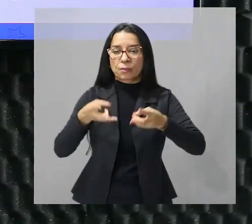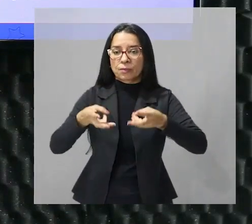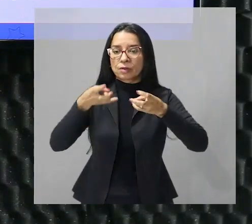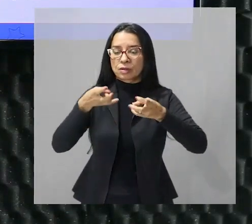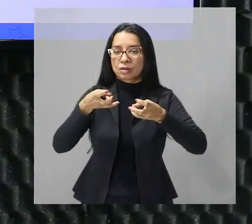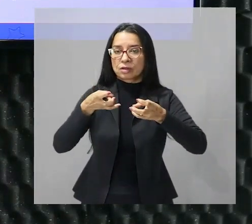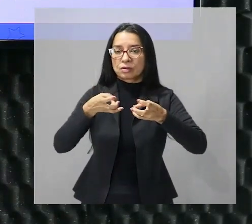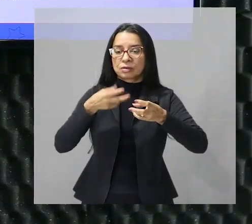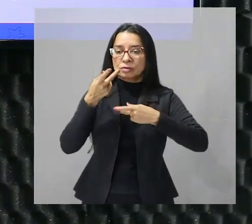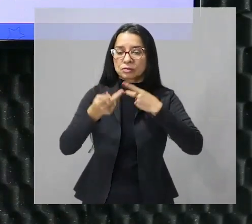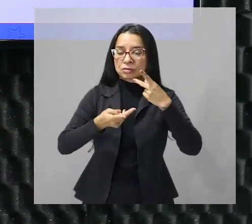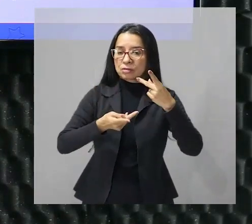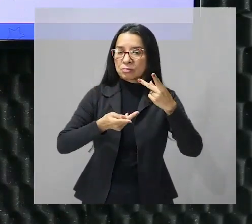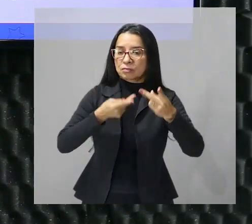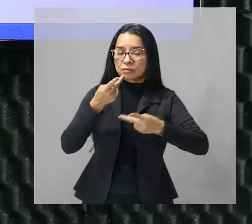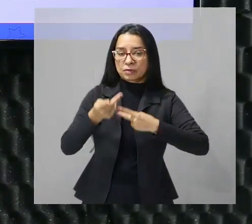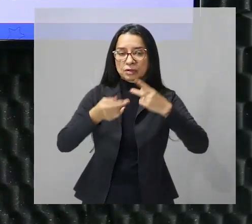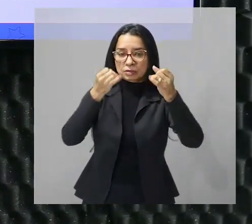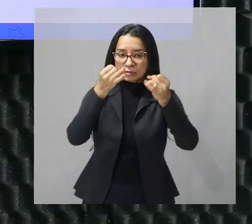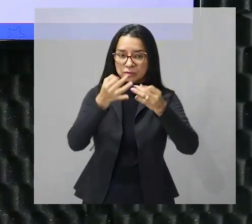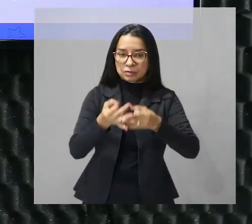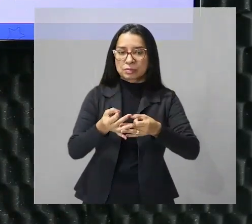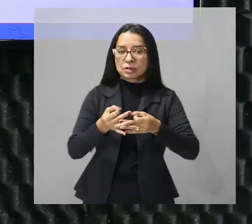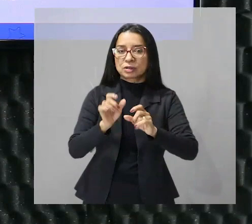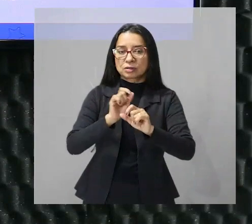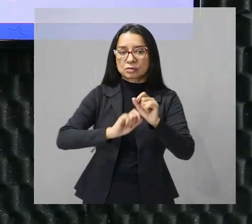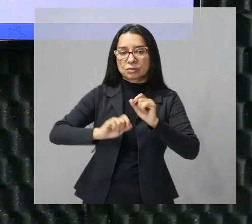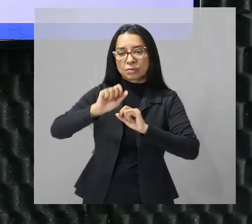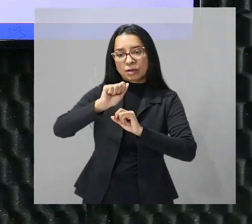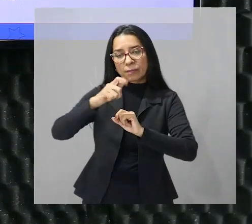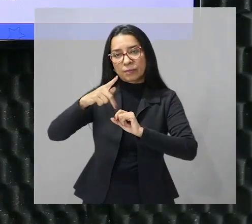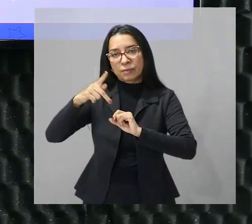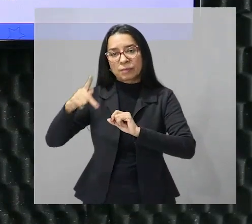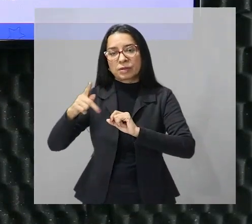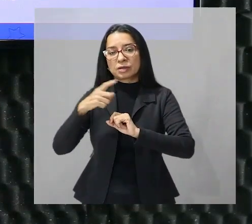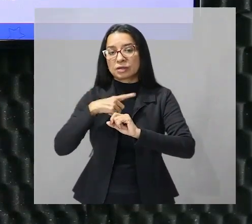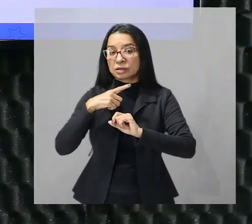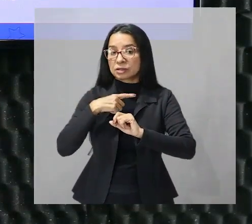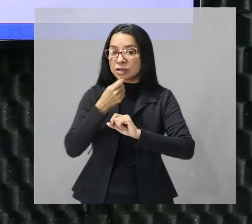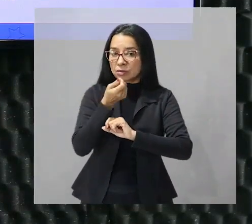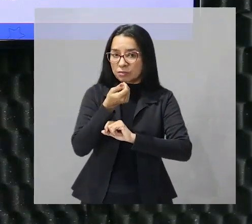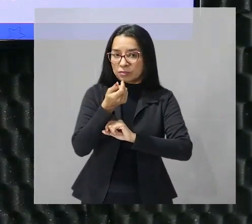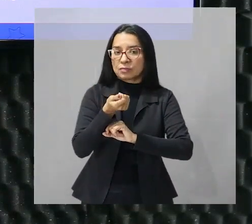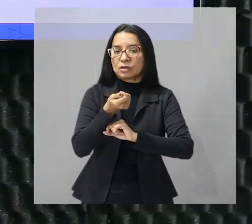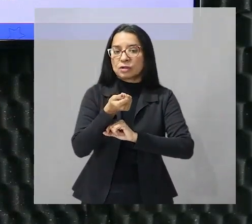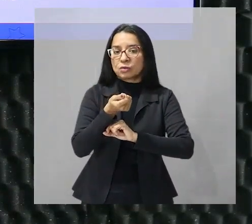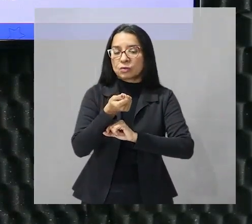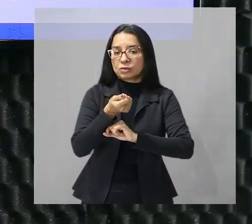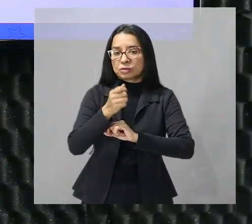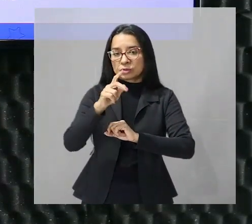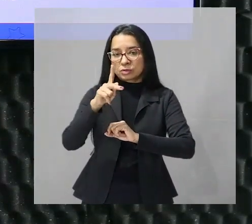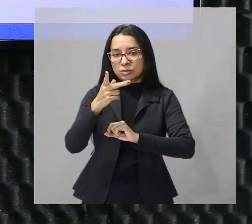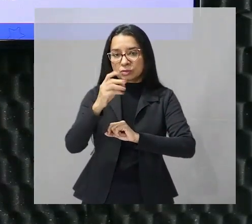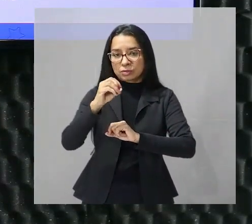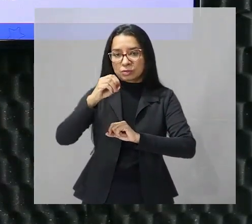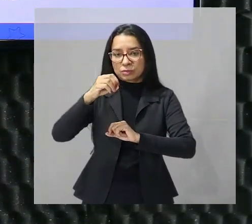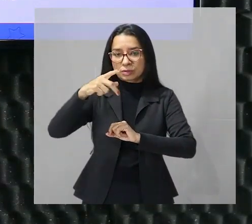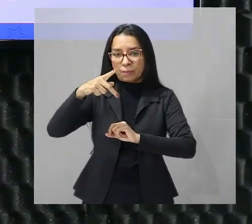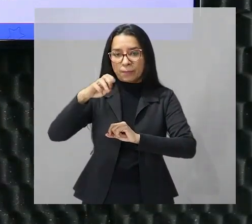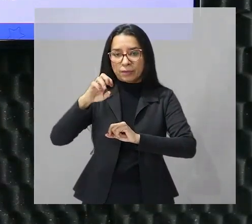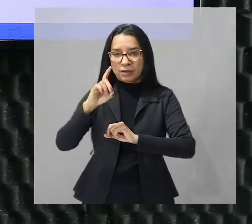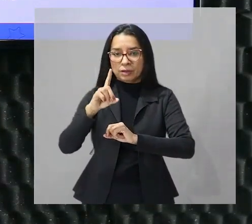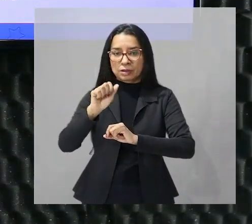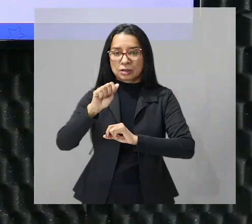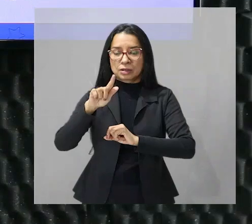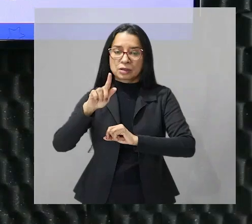falando sobre aplicativos que dão preço de hospedagem e para cada informação que compõe esse preço